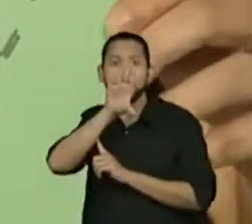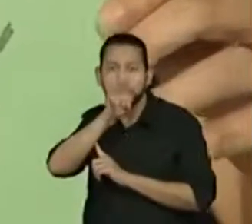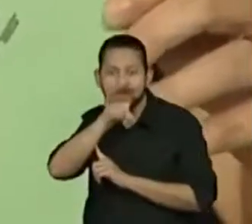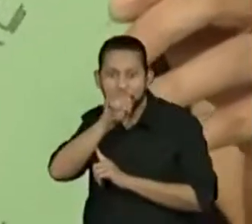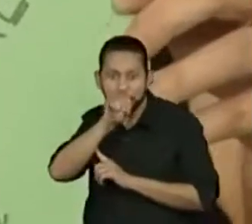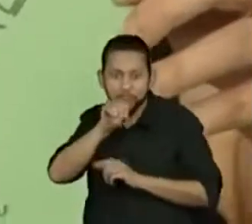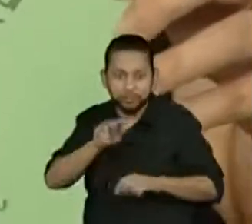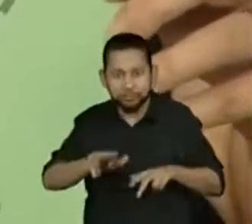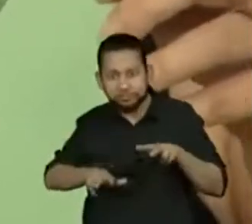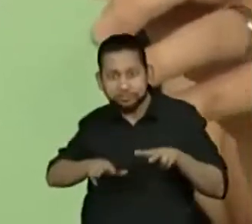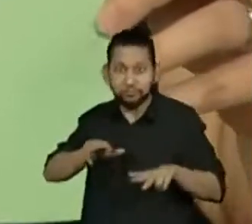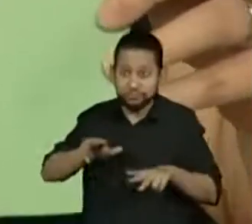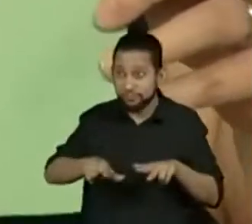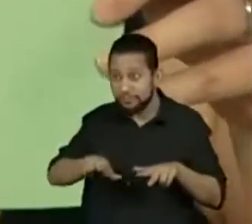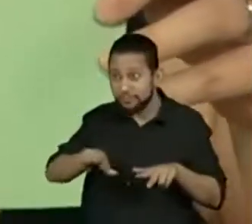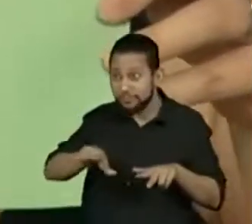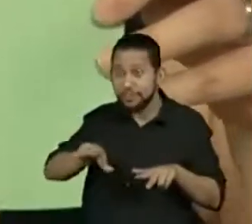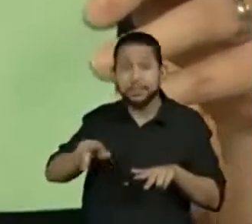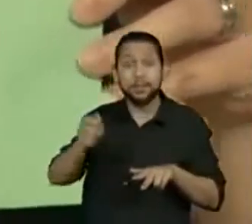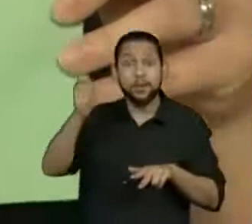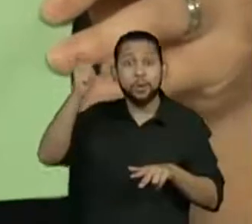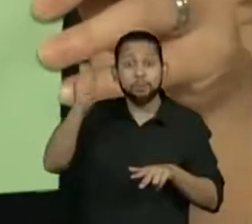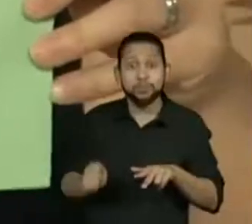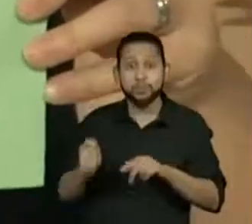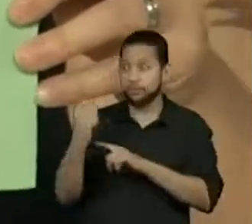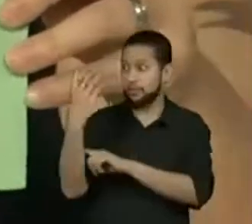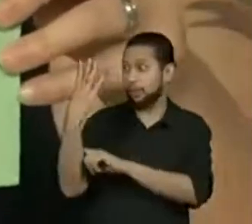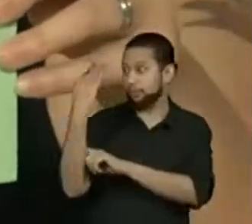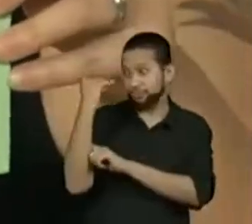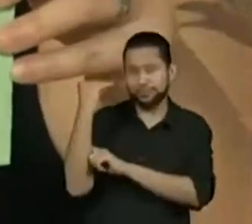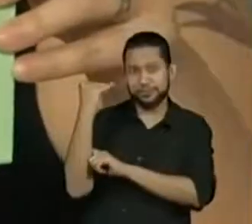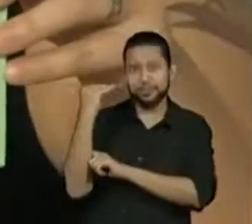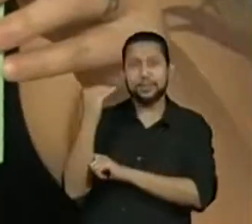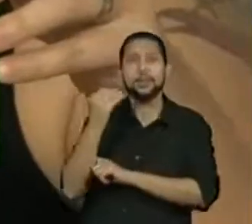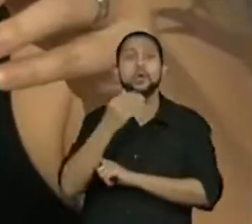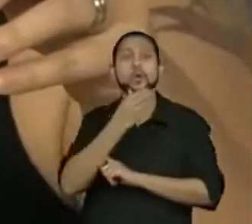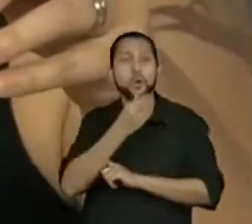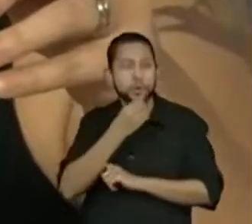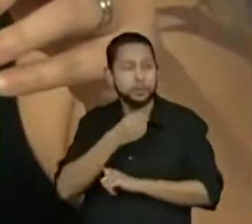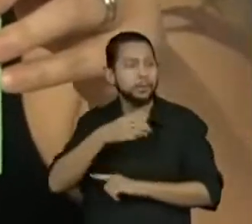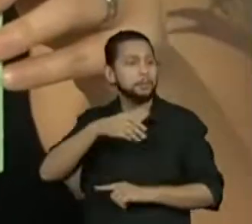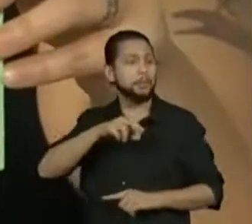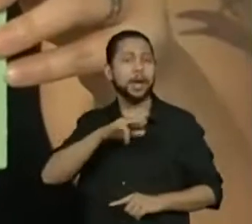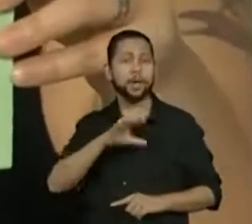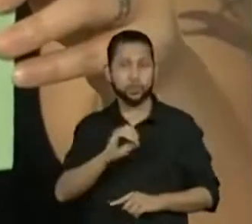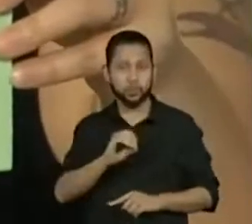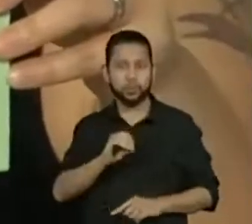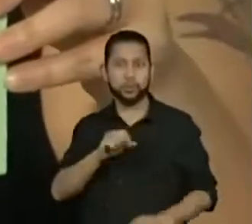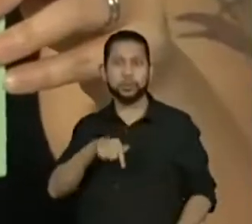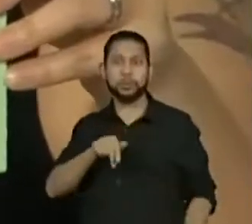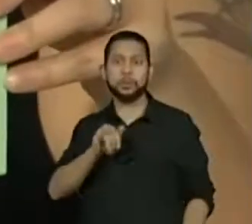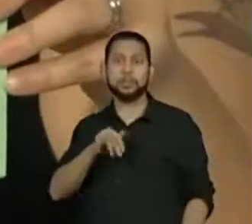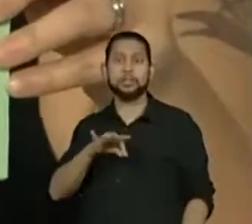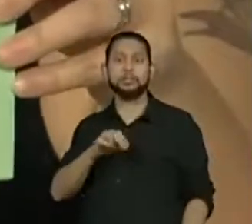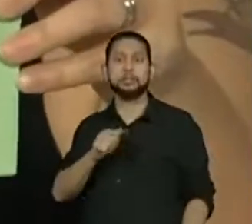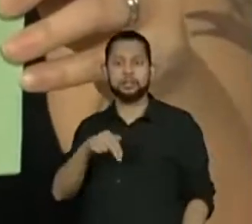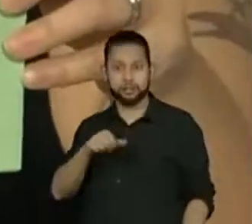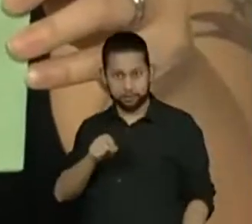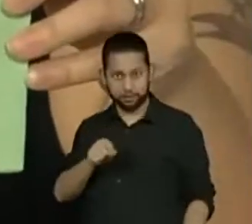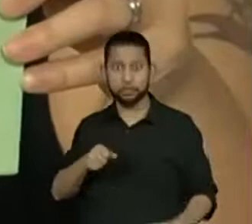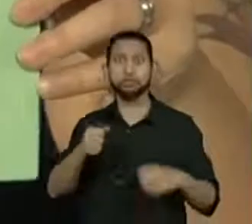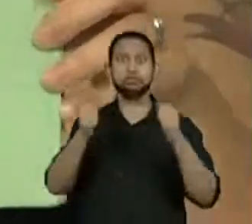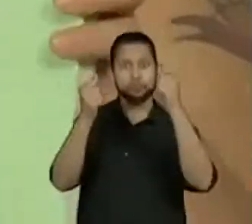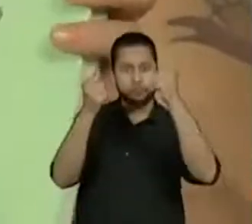retrato que é exatamente um poema de Mário Quintana que também já foi visto até aqui em aula do centro de mídias